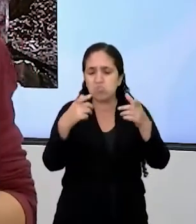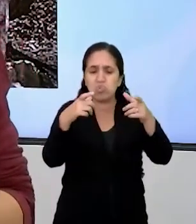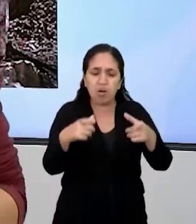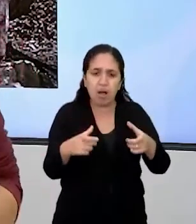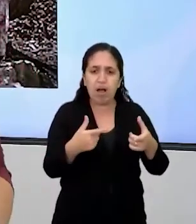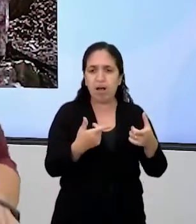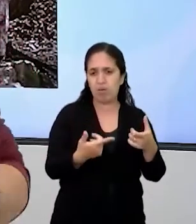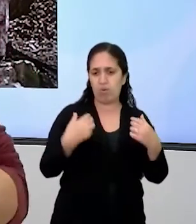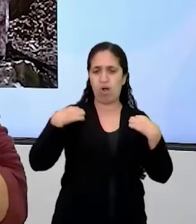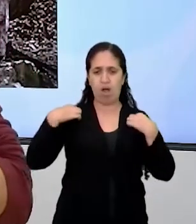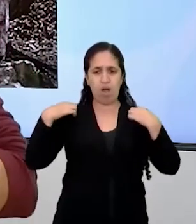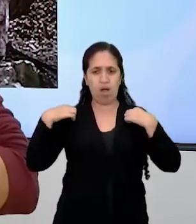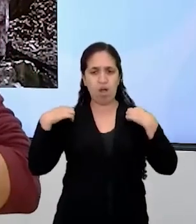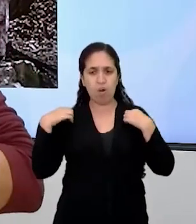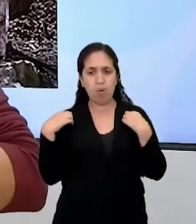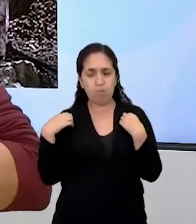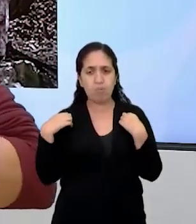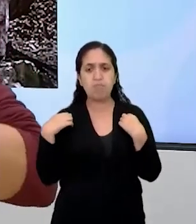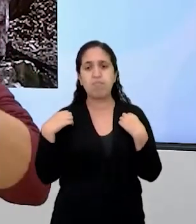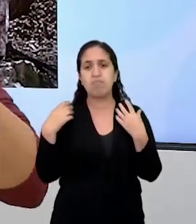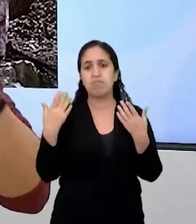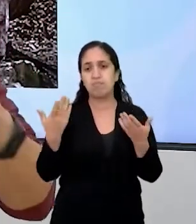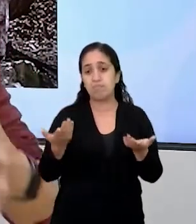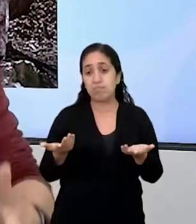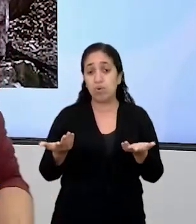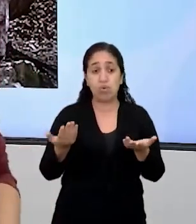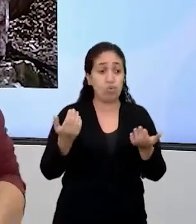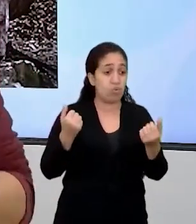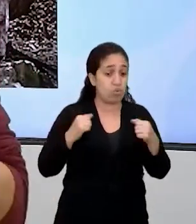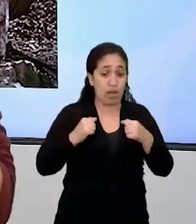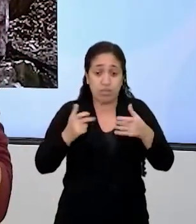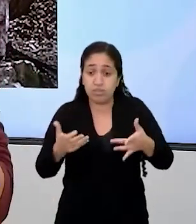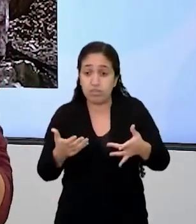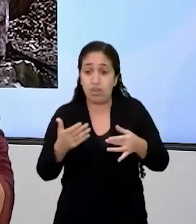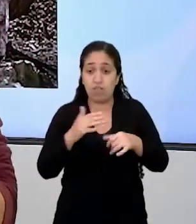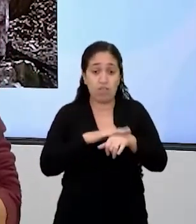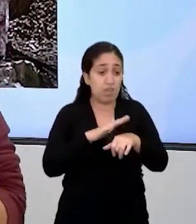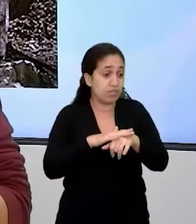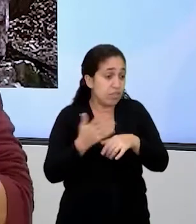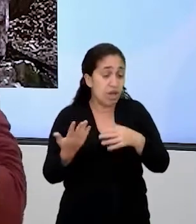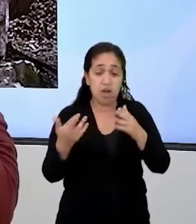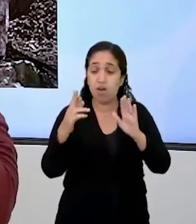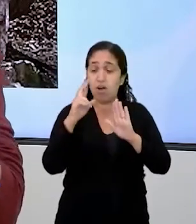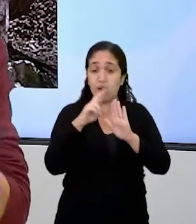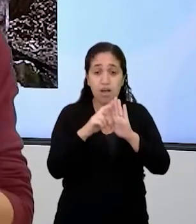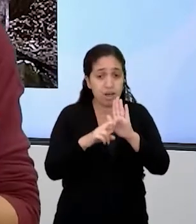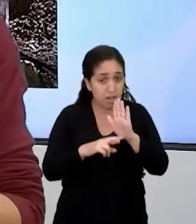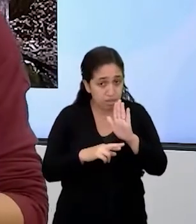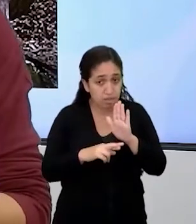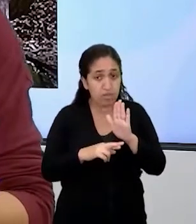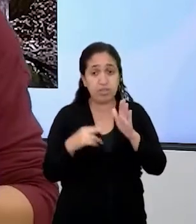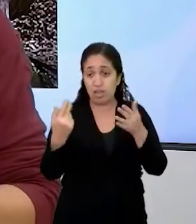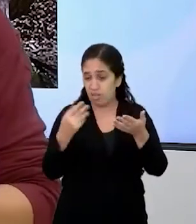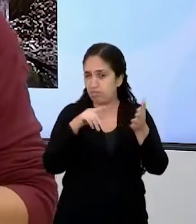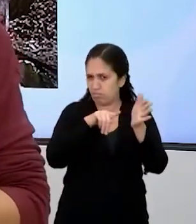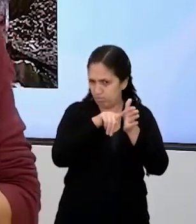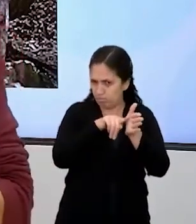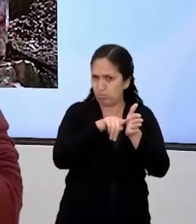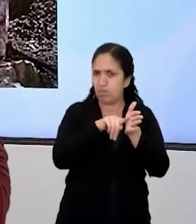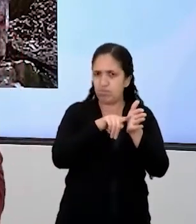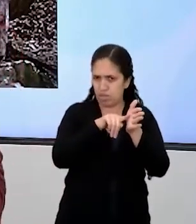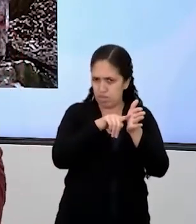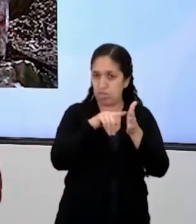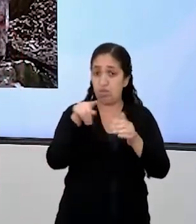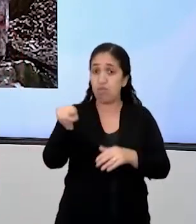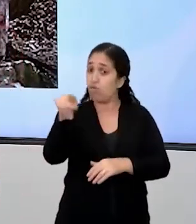questão das roupas, sobre as ações, sobre as regras. E essa investigação